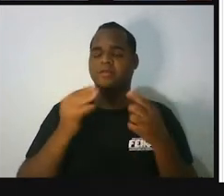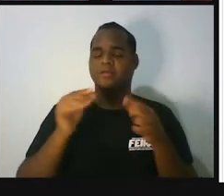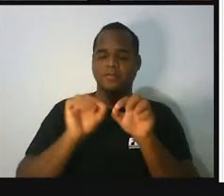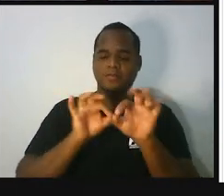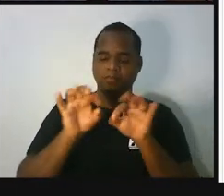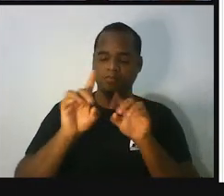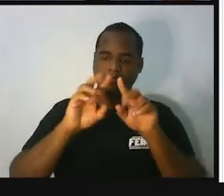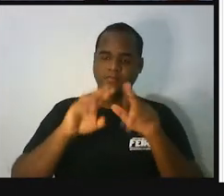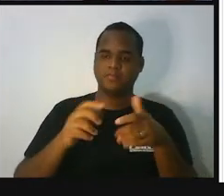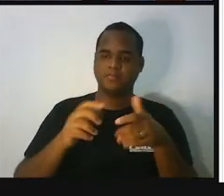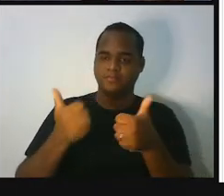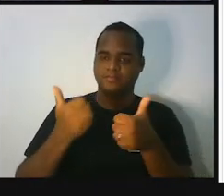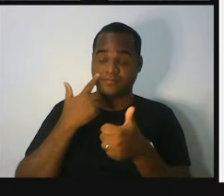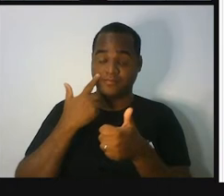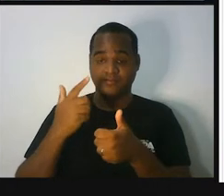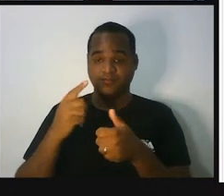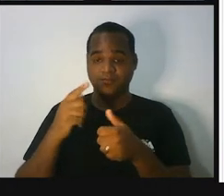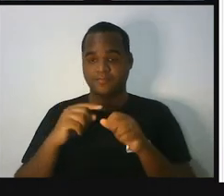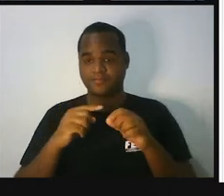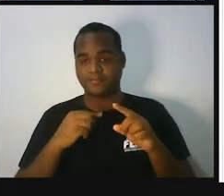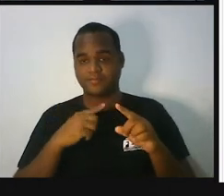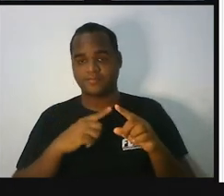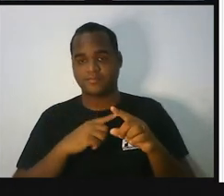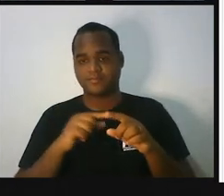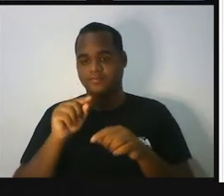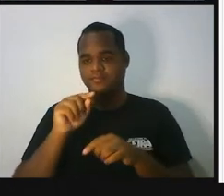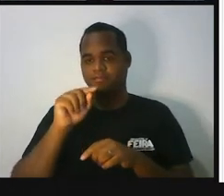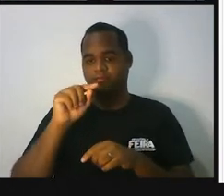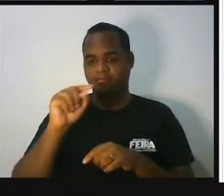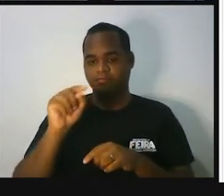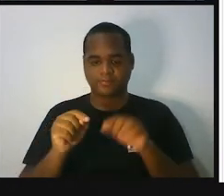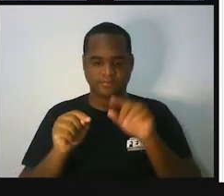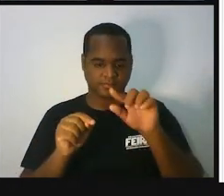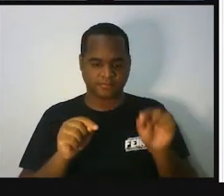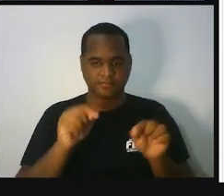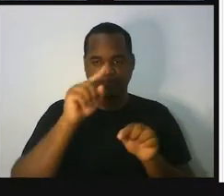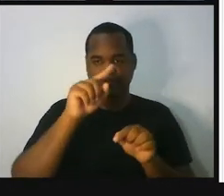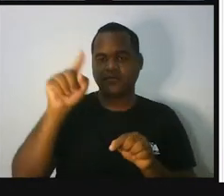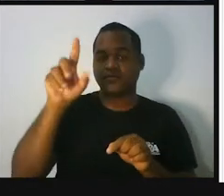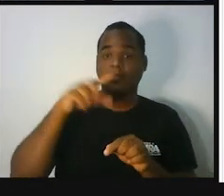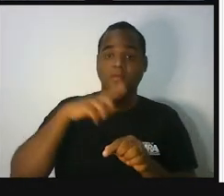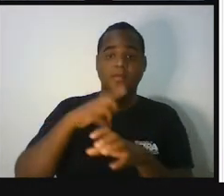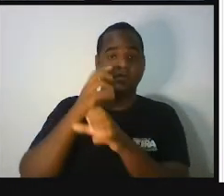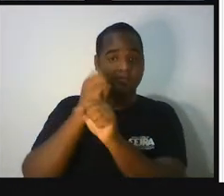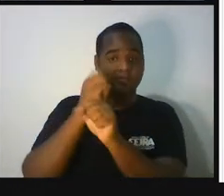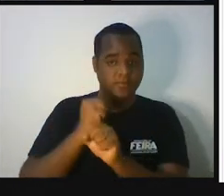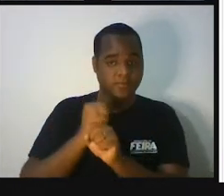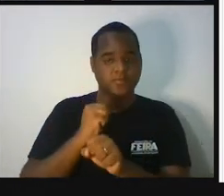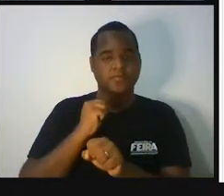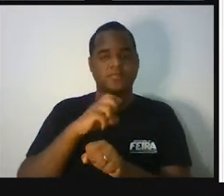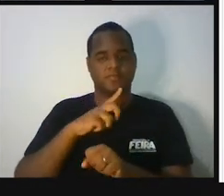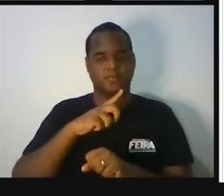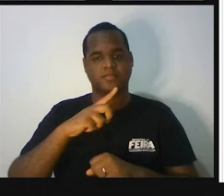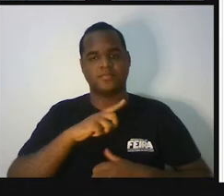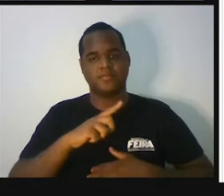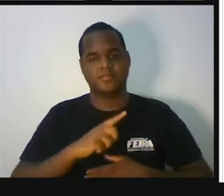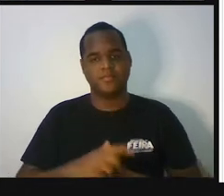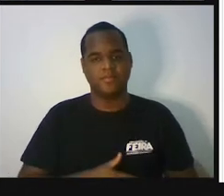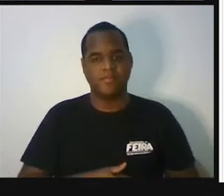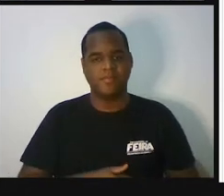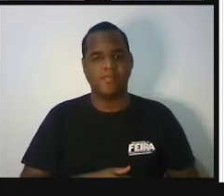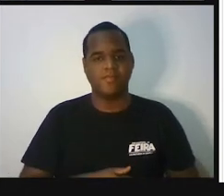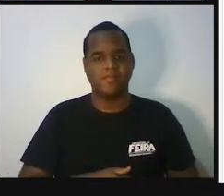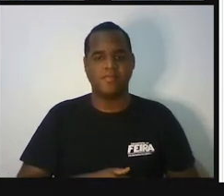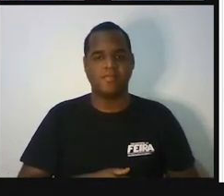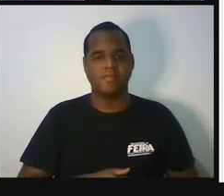quero que a gente pegue aqueles três ângulos de dentro do triângulo e faça uma soma. Ó, a gente vai fazer uma